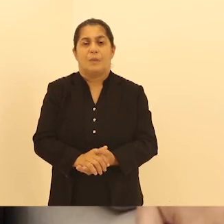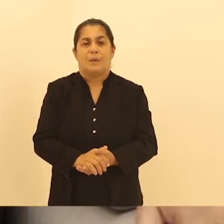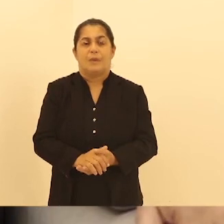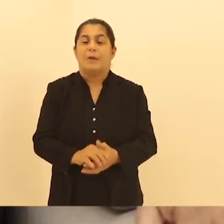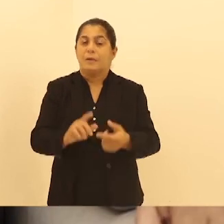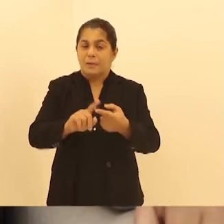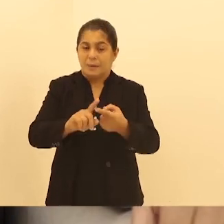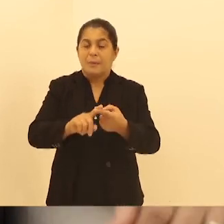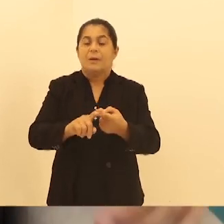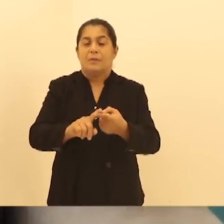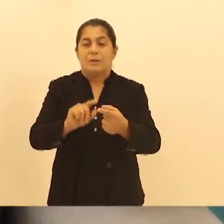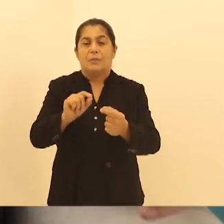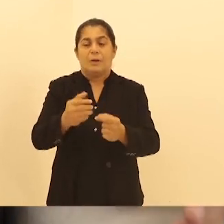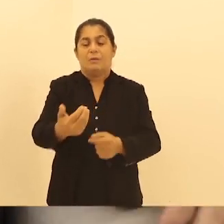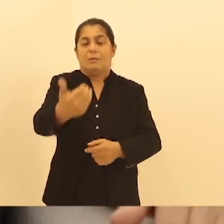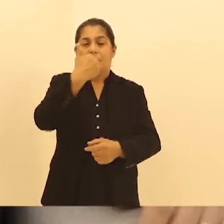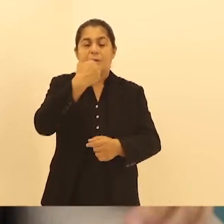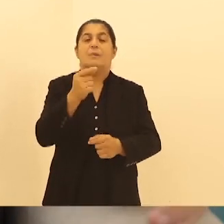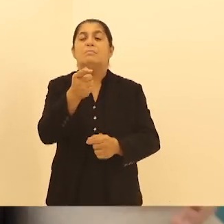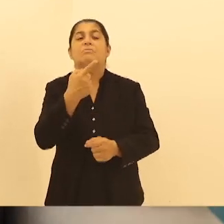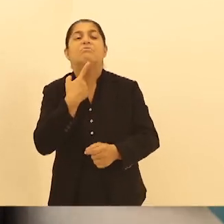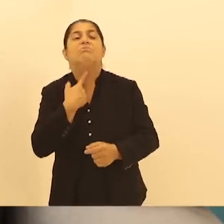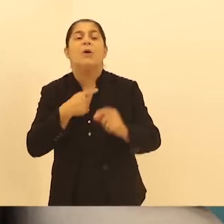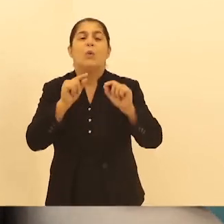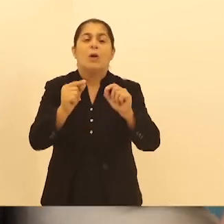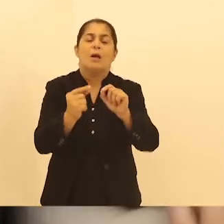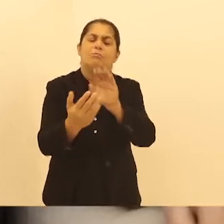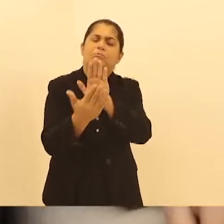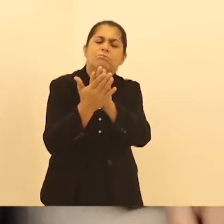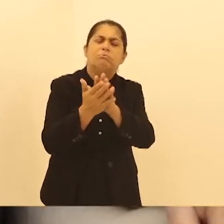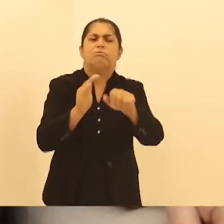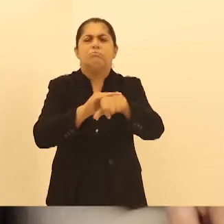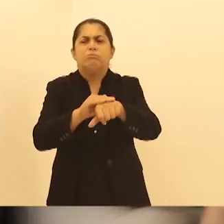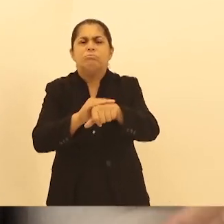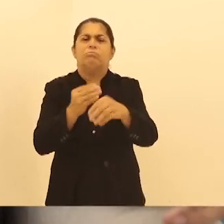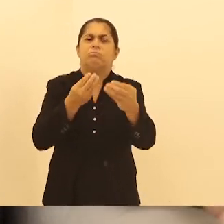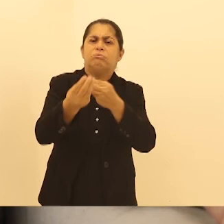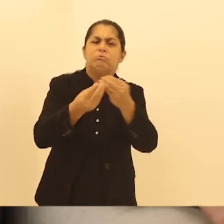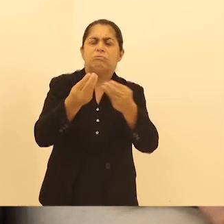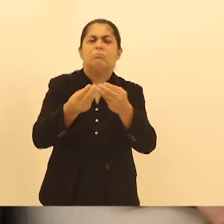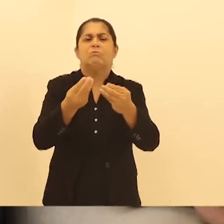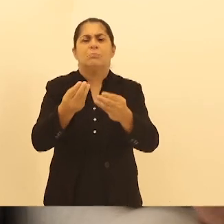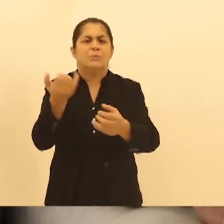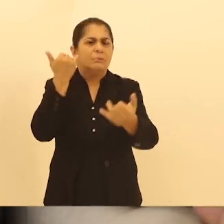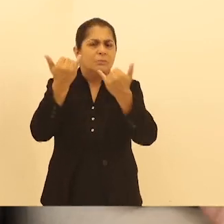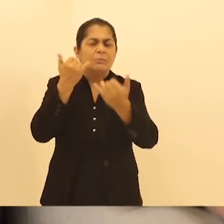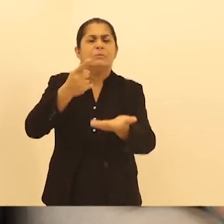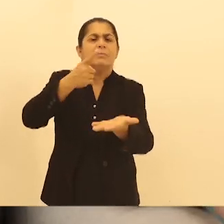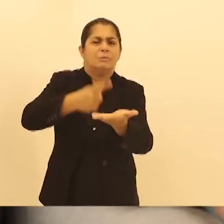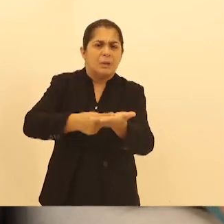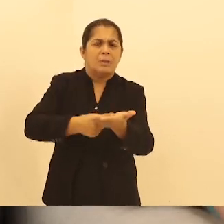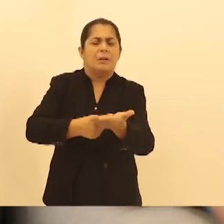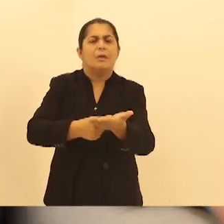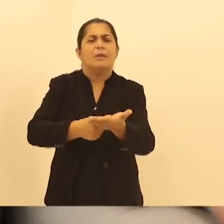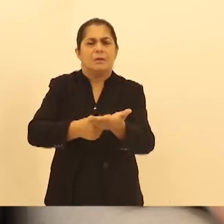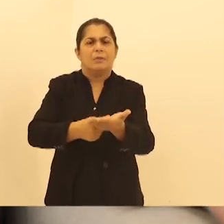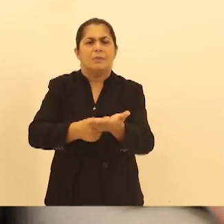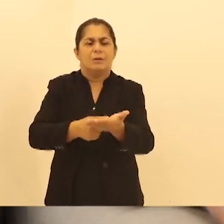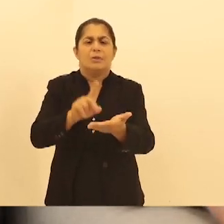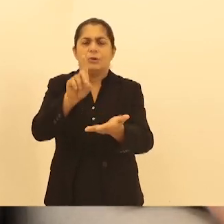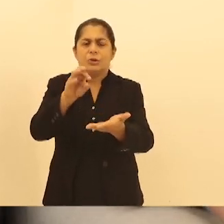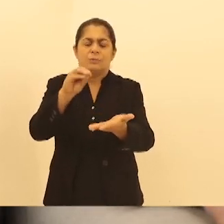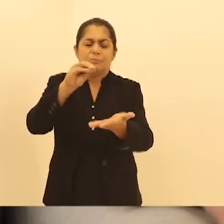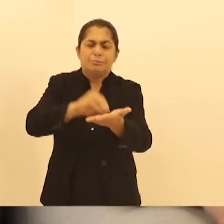de forma presencial quem quer que queira ter um contato com o ouvidor é só marcar audiência com